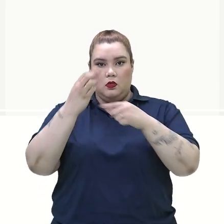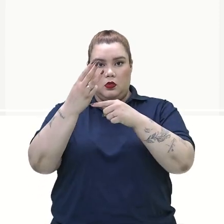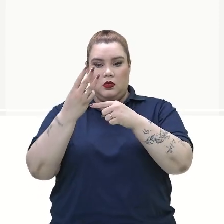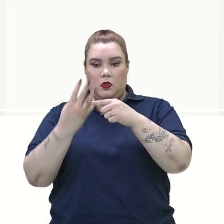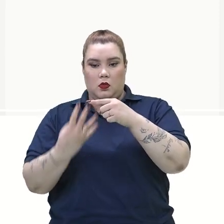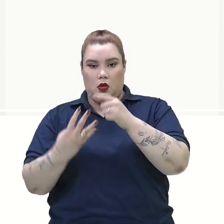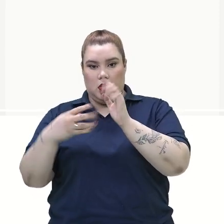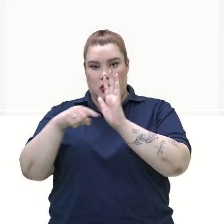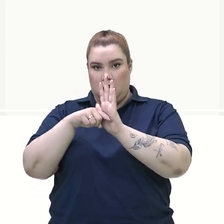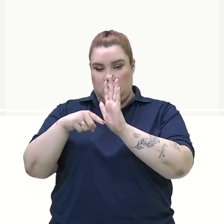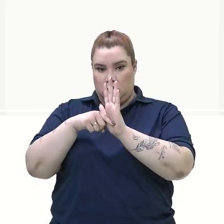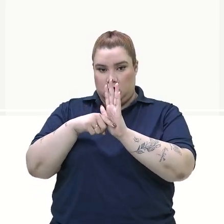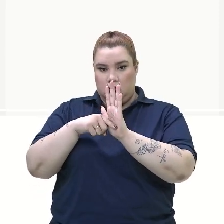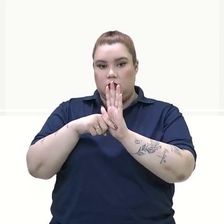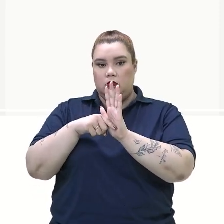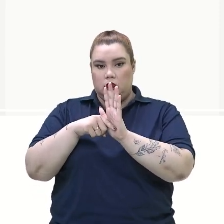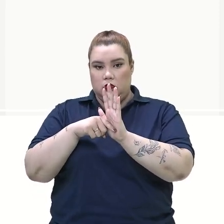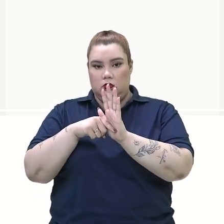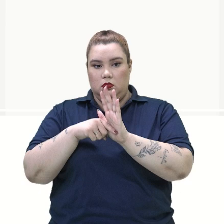negativo.